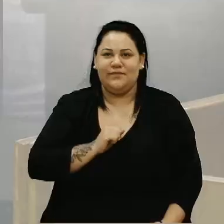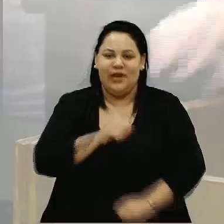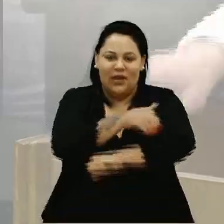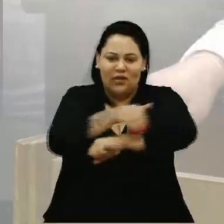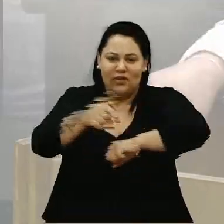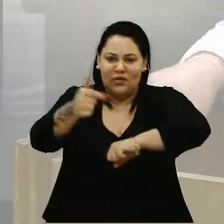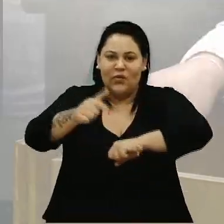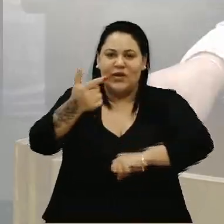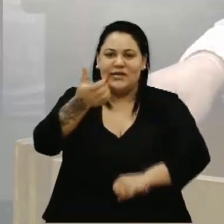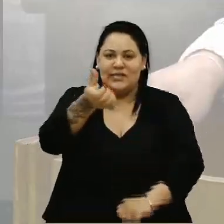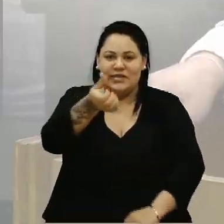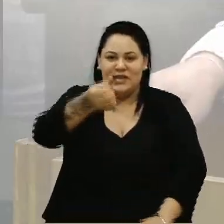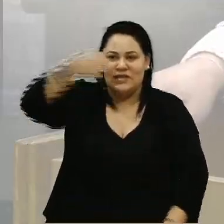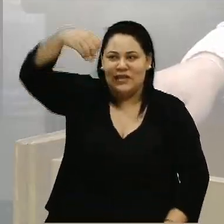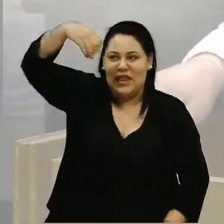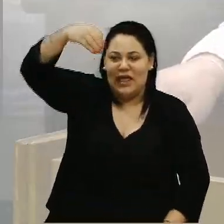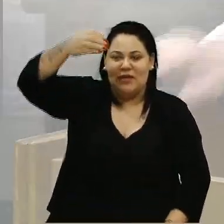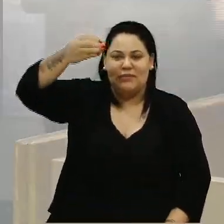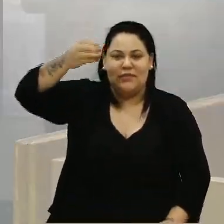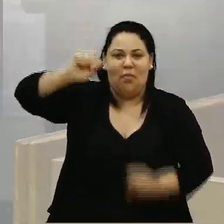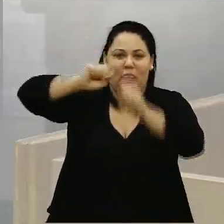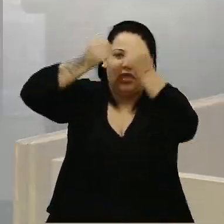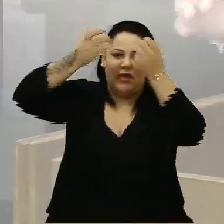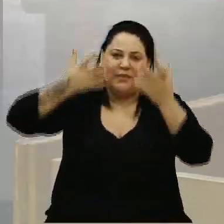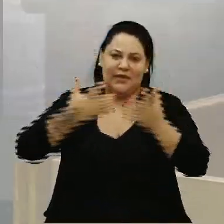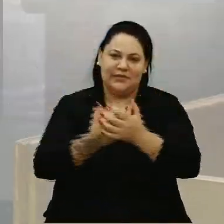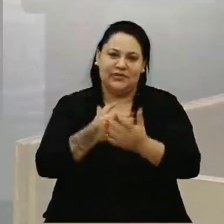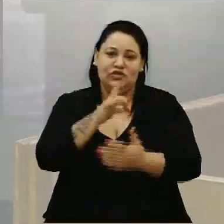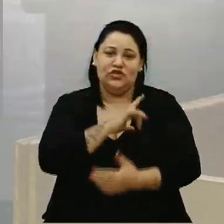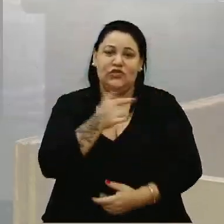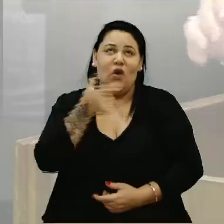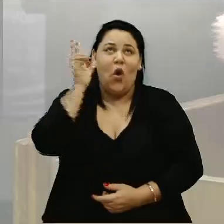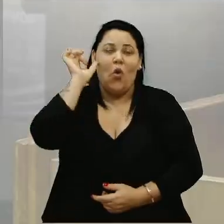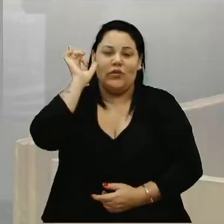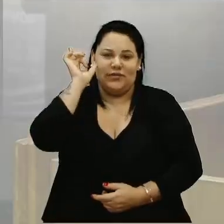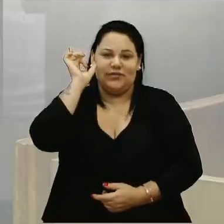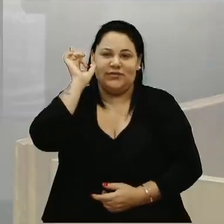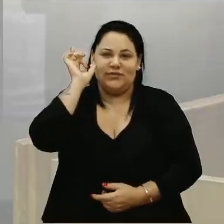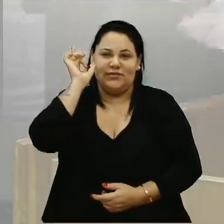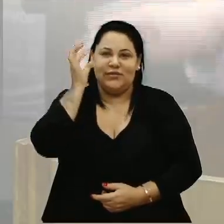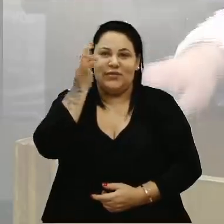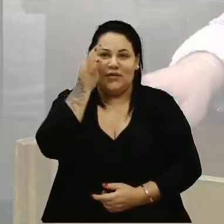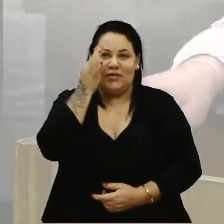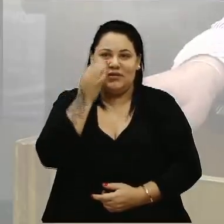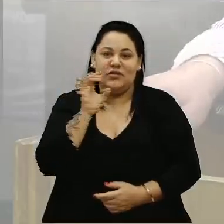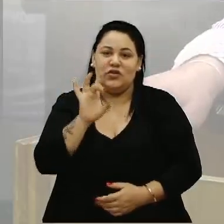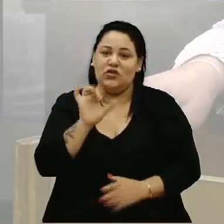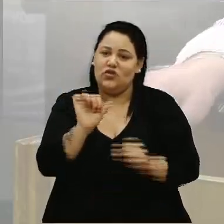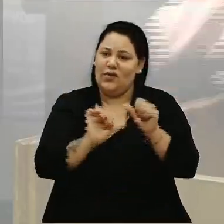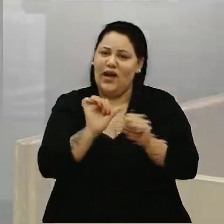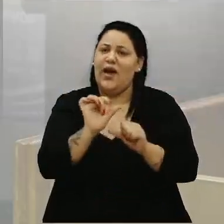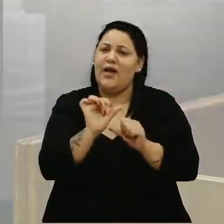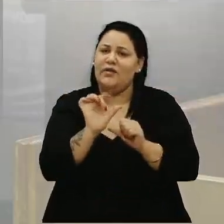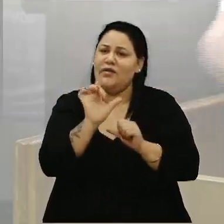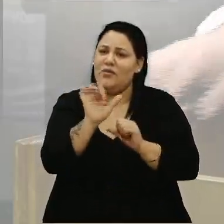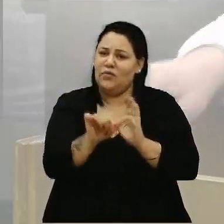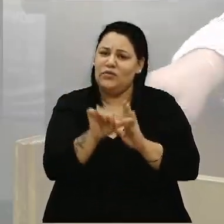6 luminárias queimadas. 6 queimadas. Estive lá ontem à noite. Só se trocaram depois das 9 da noite ontem.